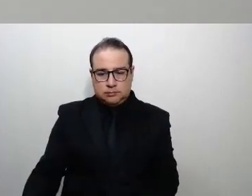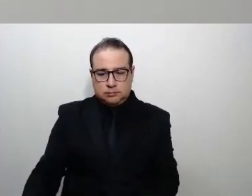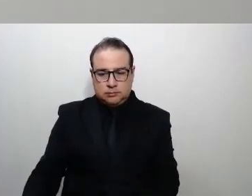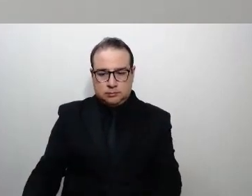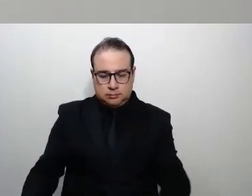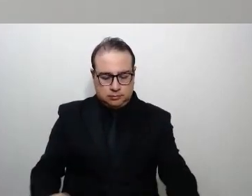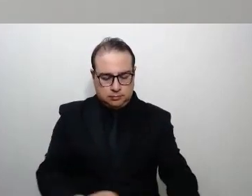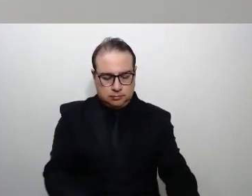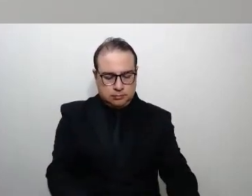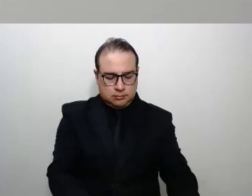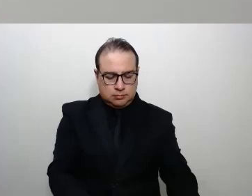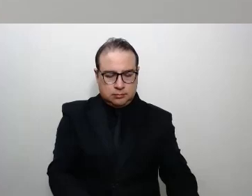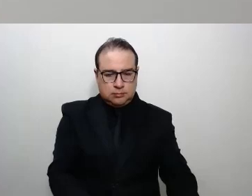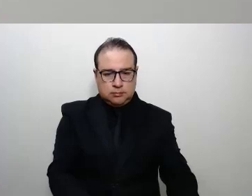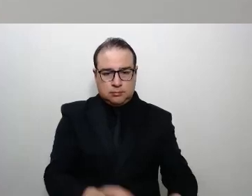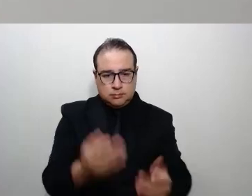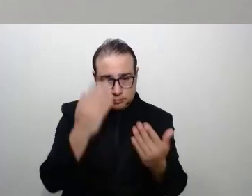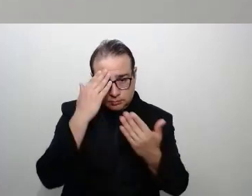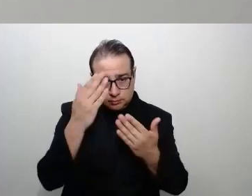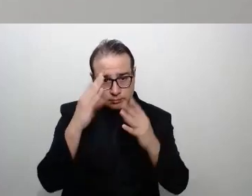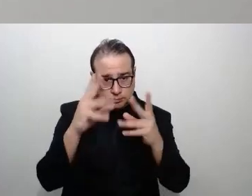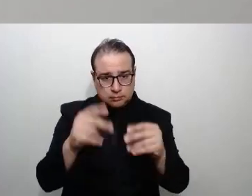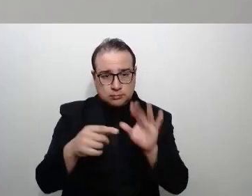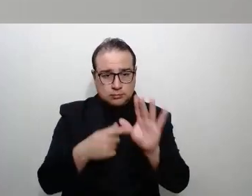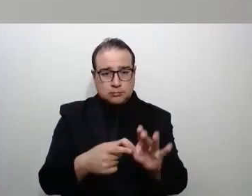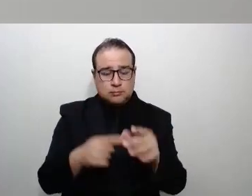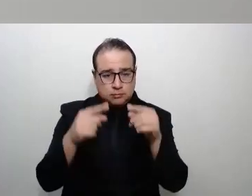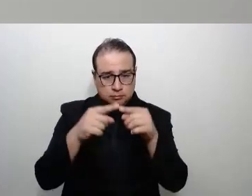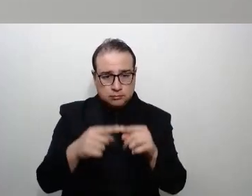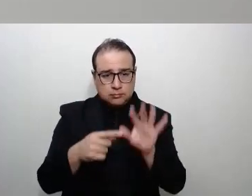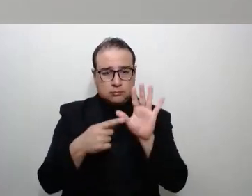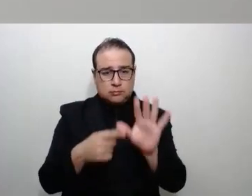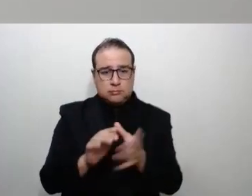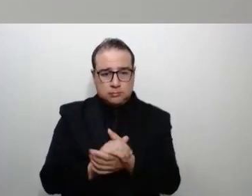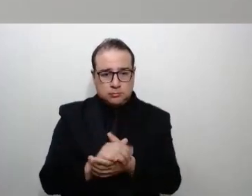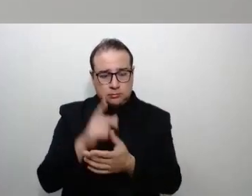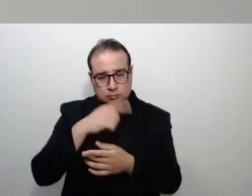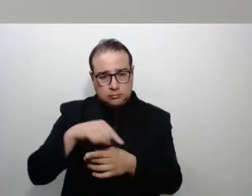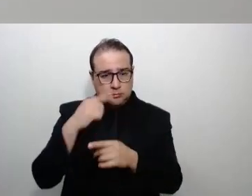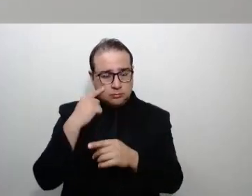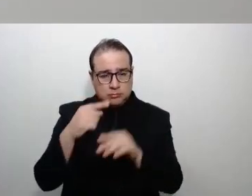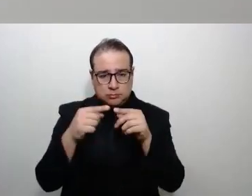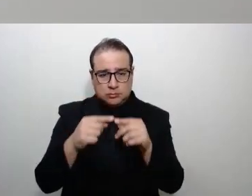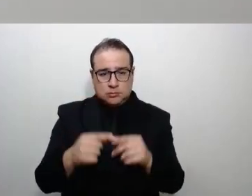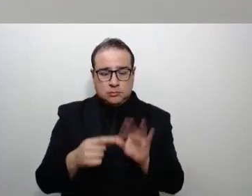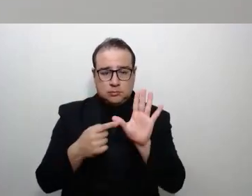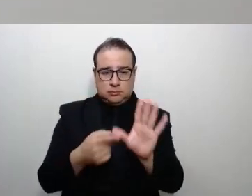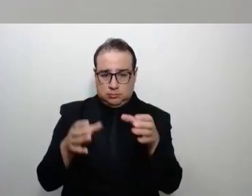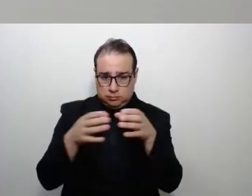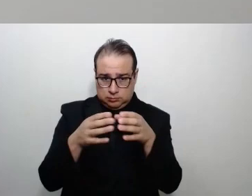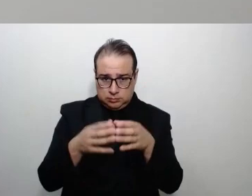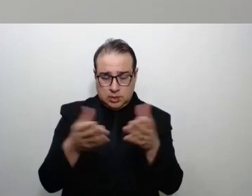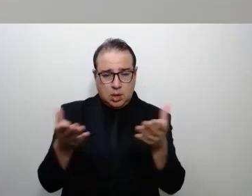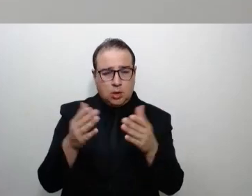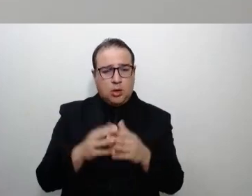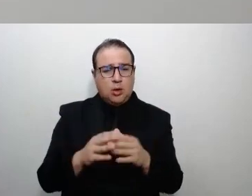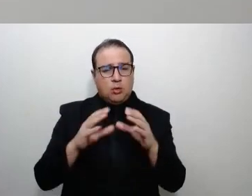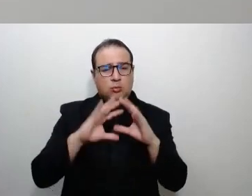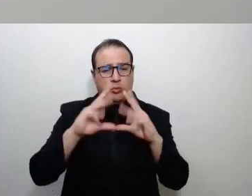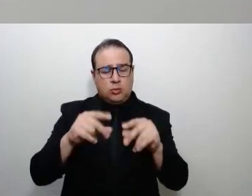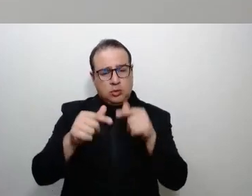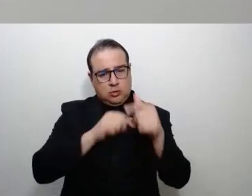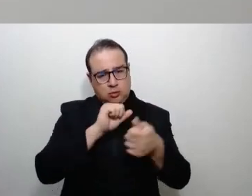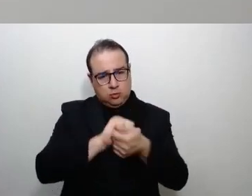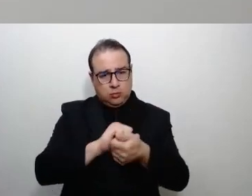a presença e Registro que isso simboliza a nossa unidade a unidade da maestrutura também